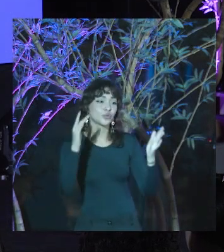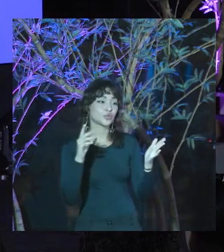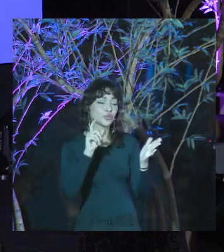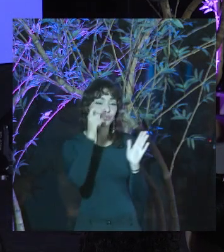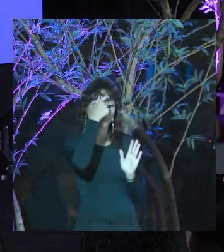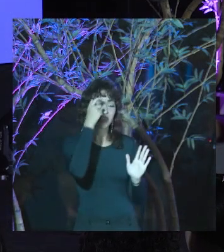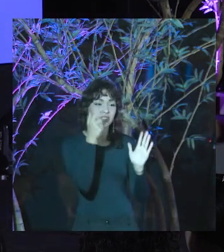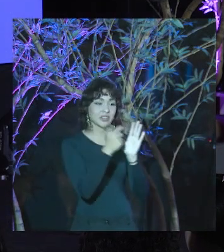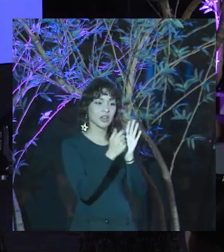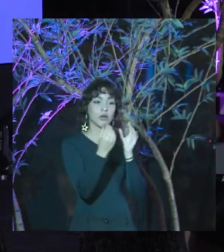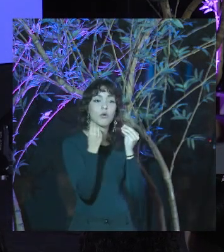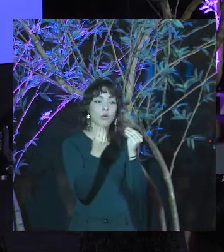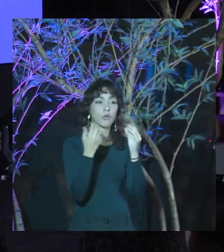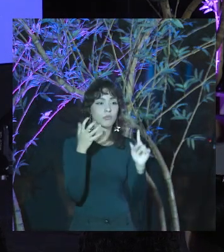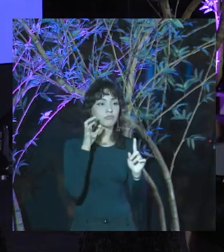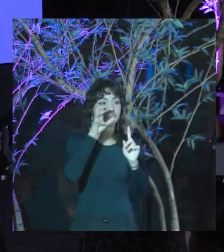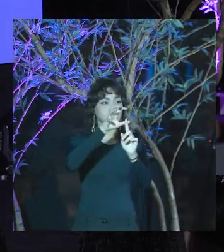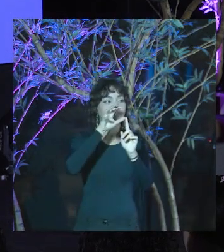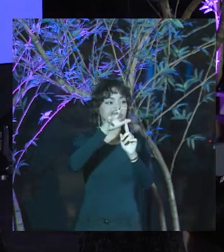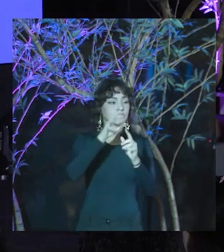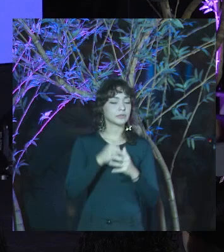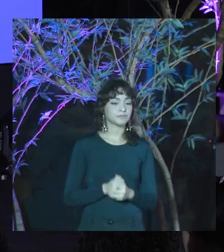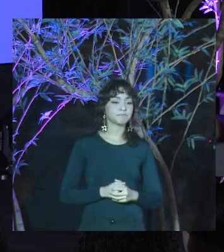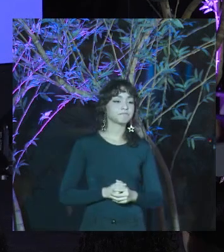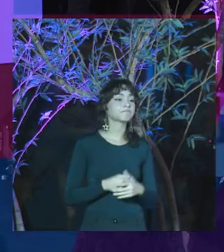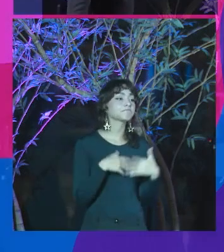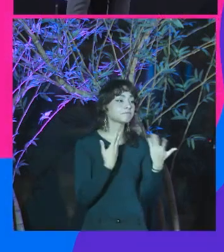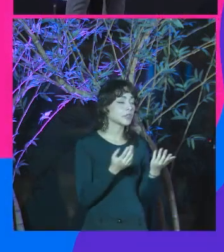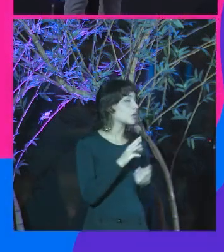reforçando, QR Code, em